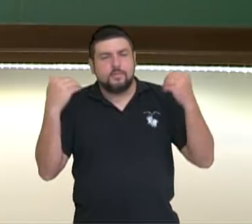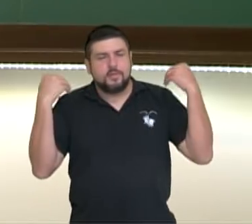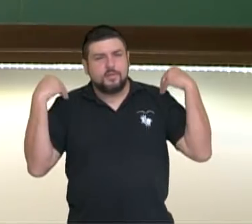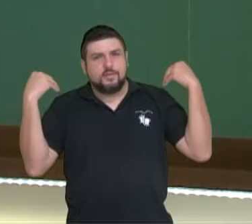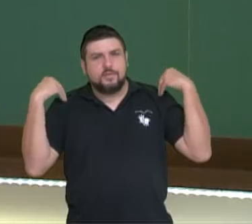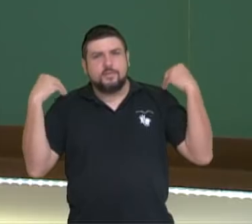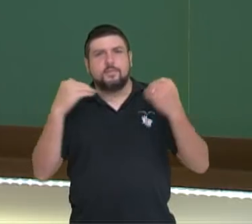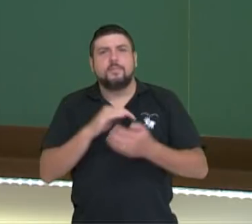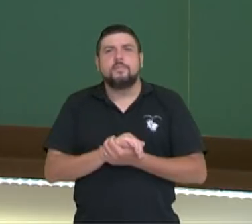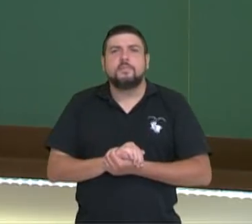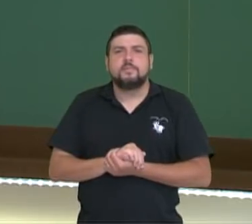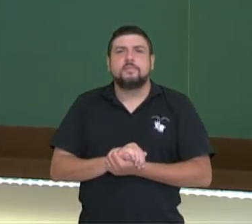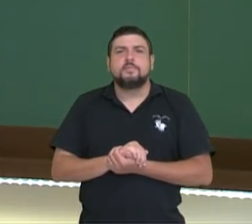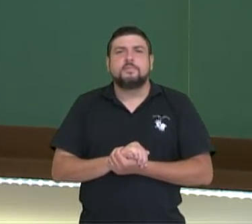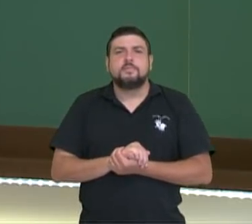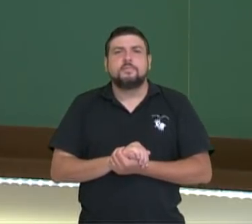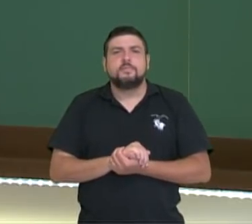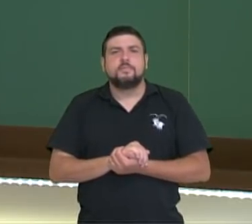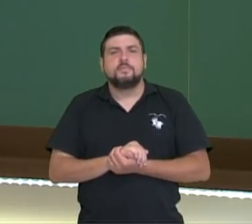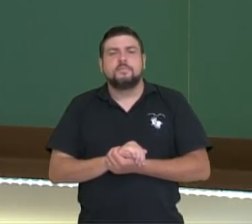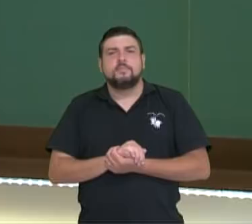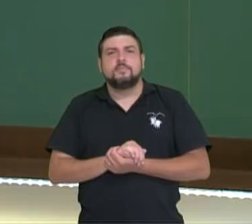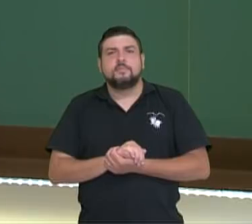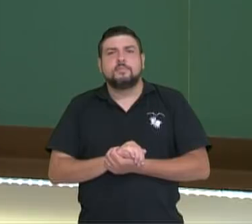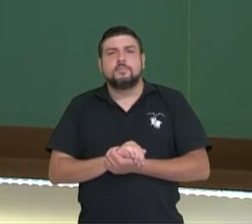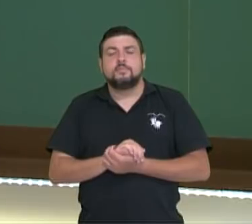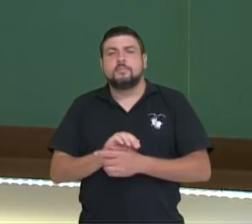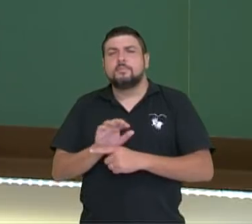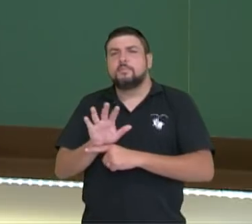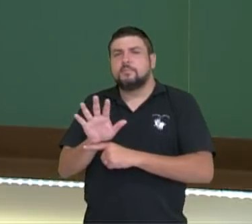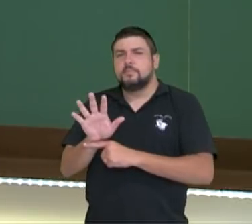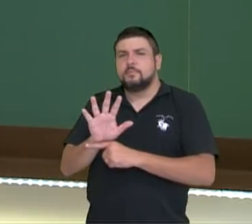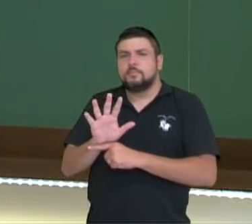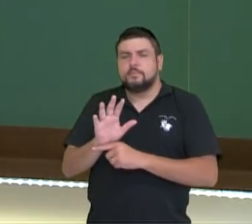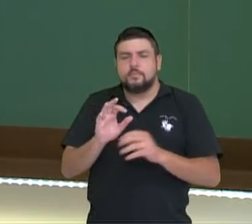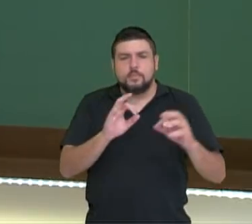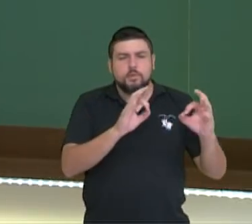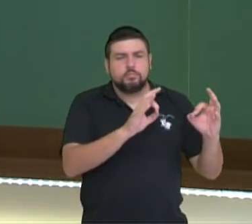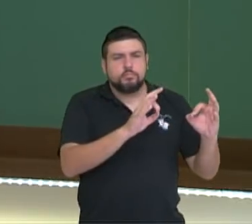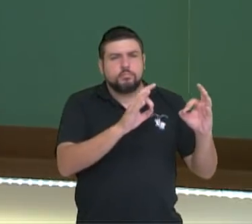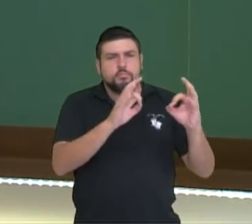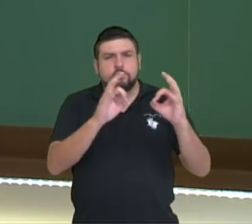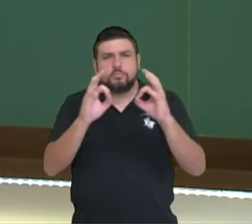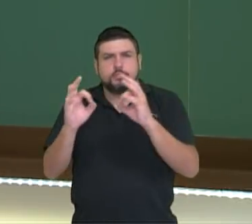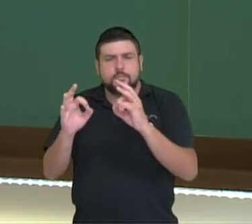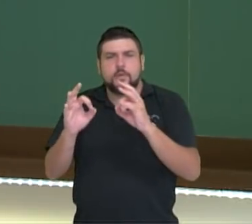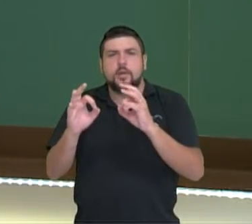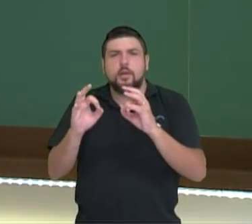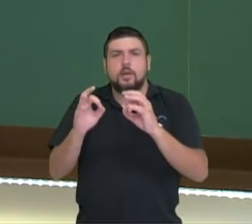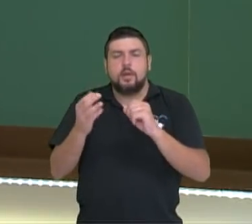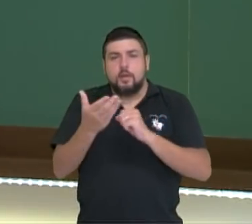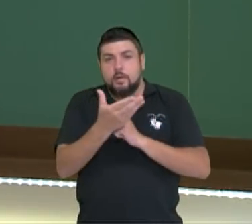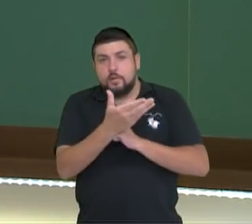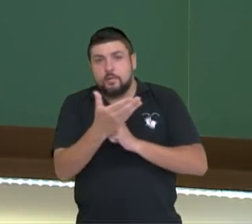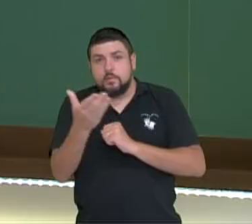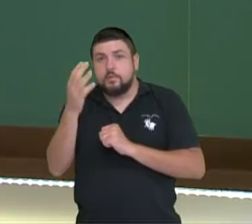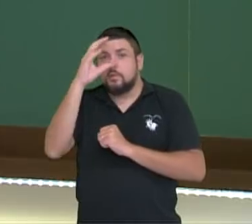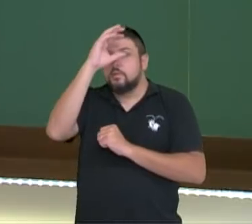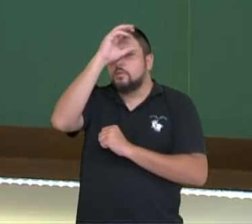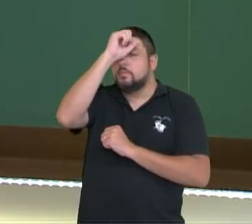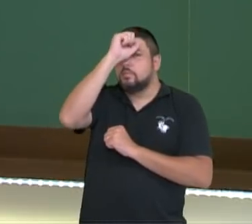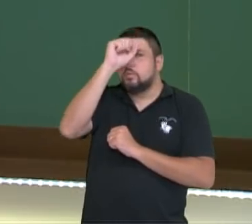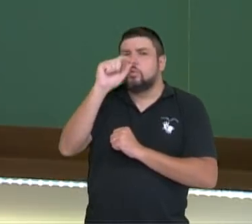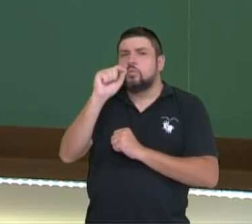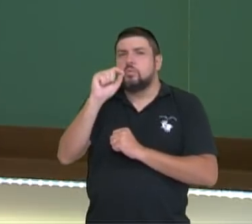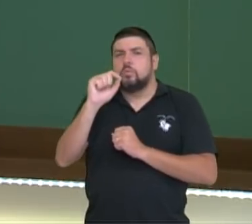então? Nesse vídeo, a gente vai tratar um pouquinho, vai conhecer um pouquinho mais sobre os